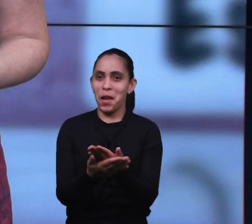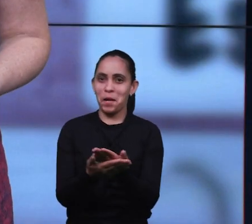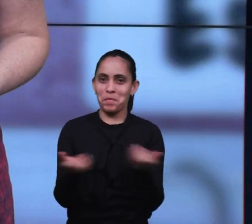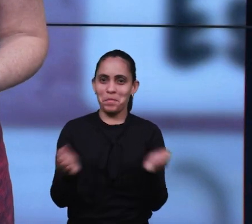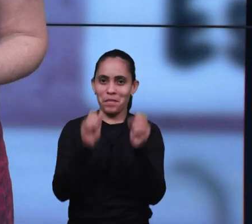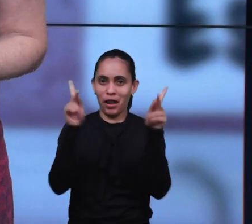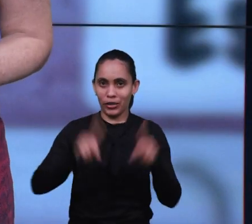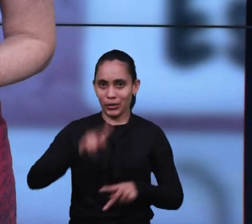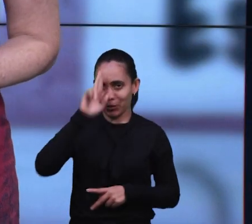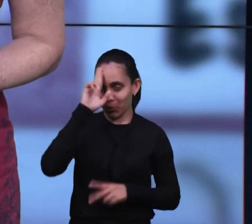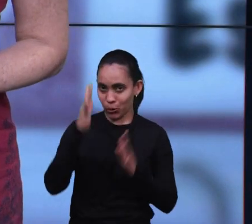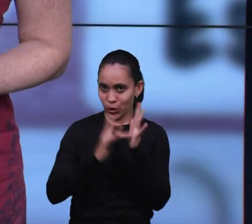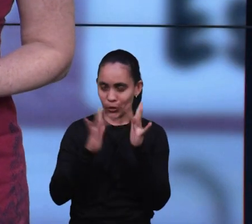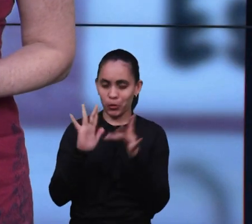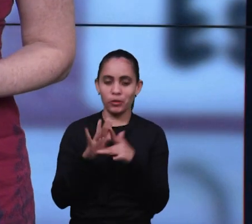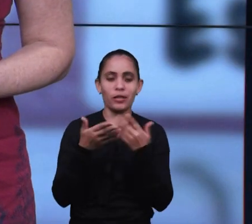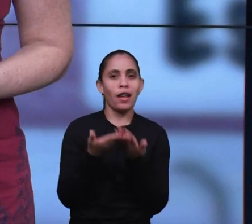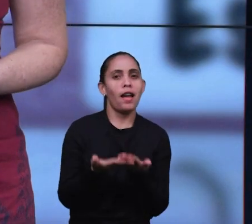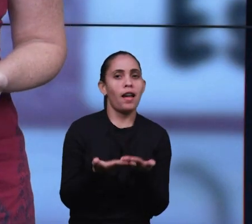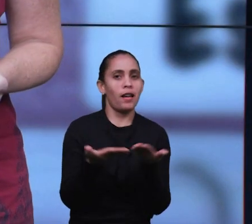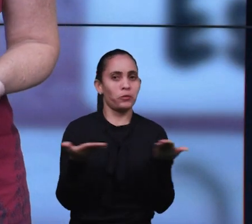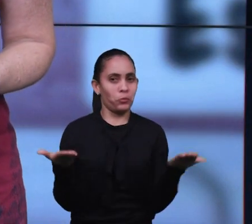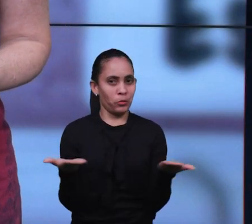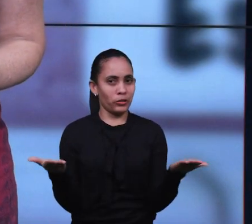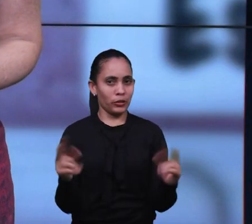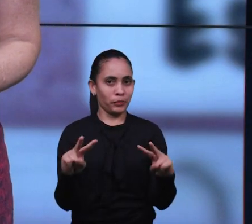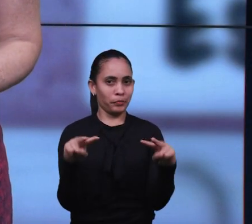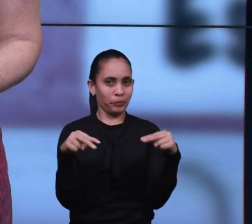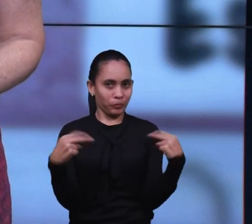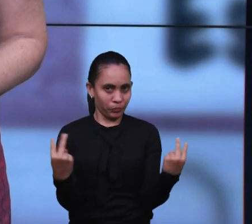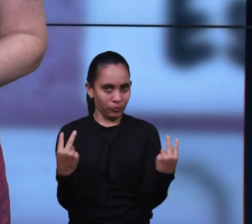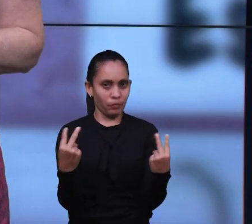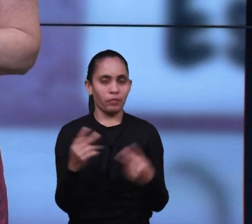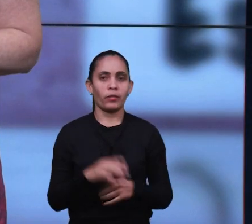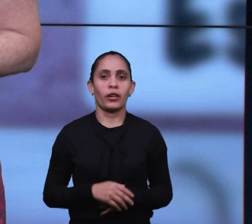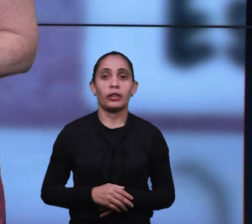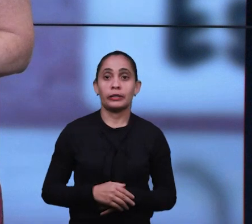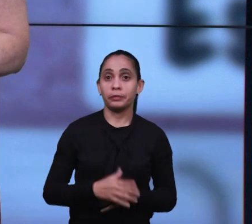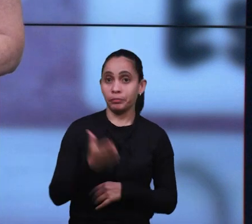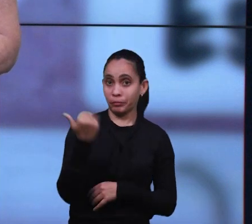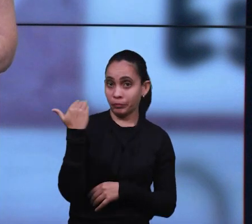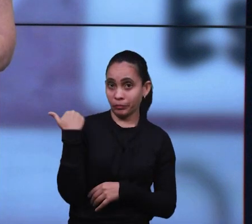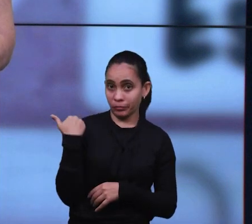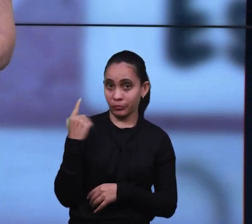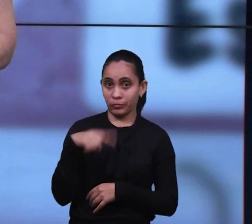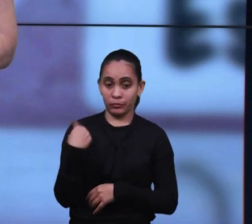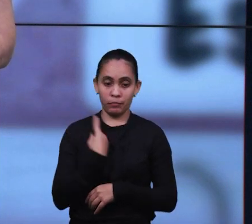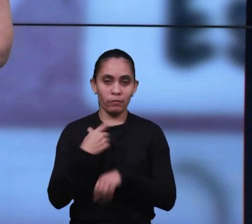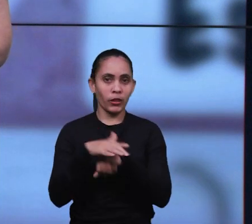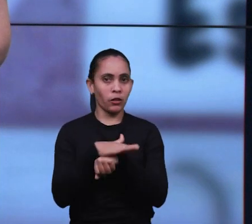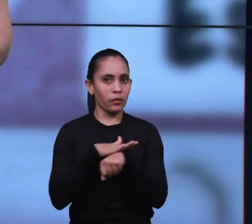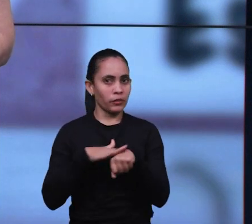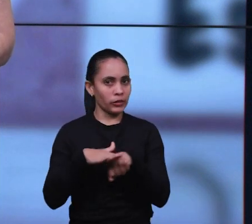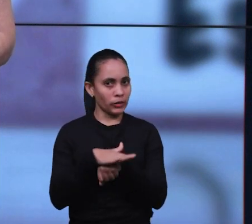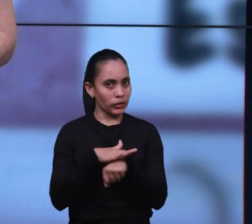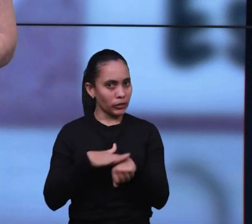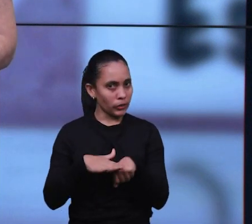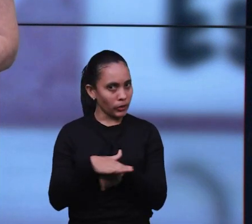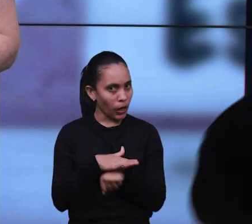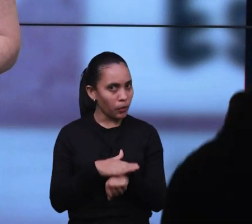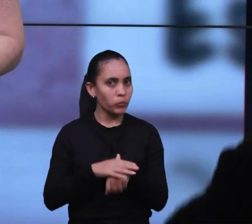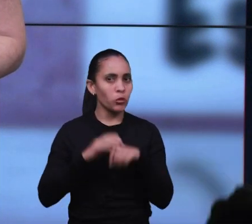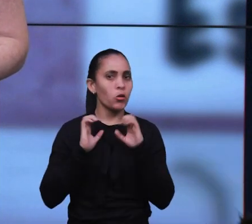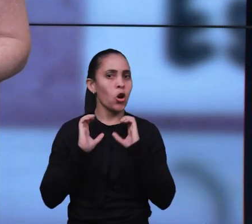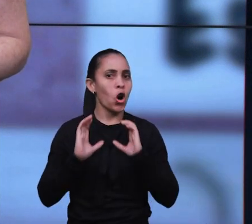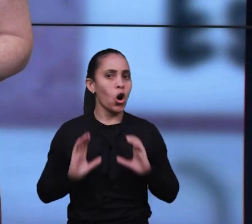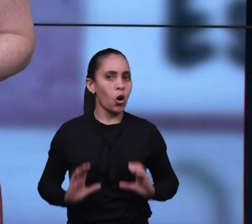A paz do Senhor Jesus a todos que nos assistem. Nos episódios anteriores, conversamos sobre o mau